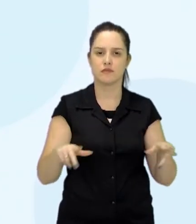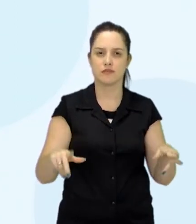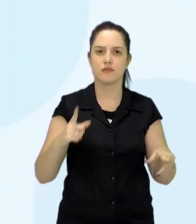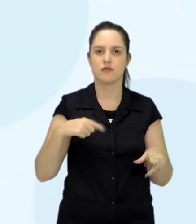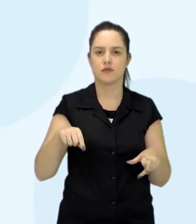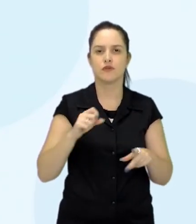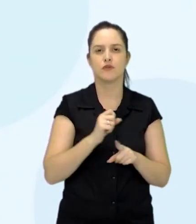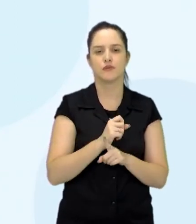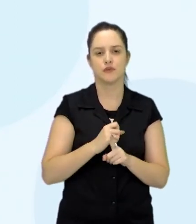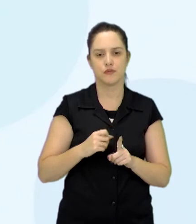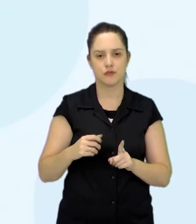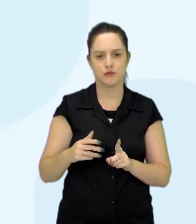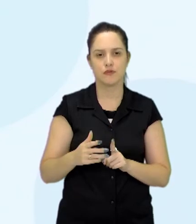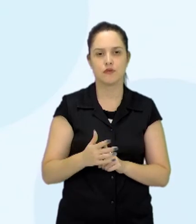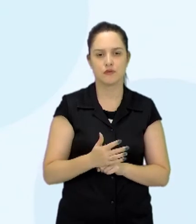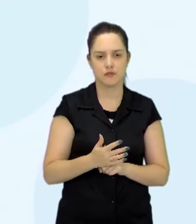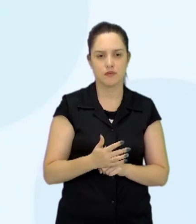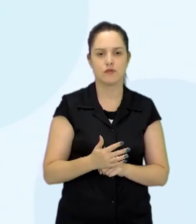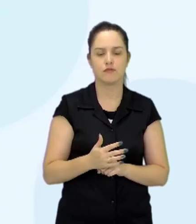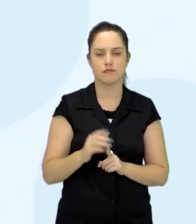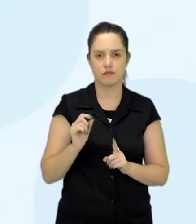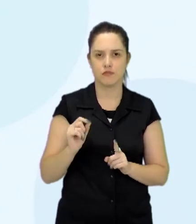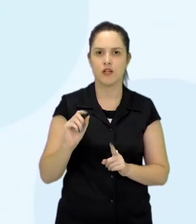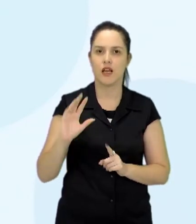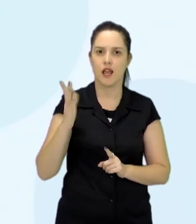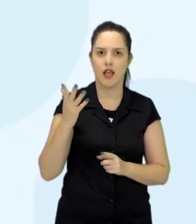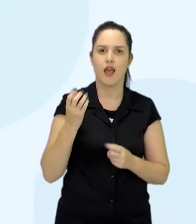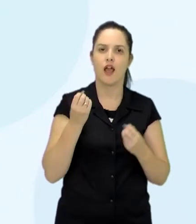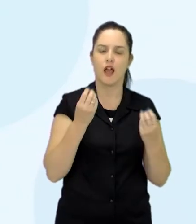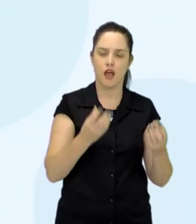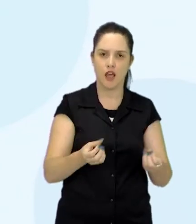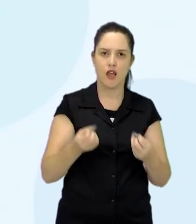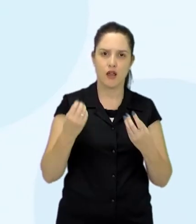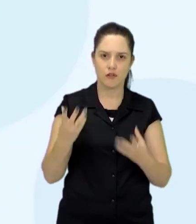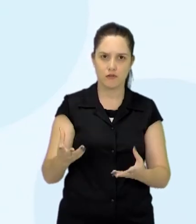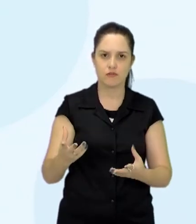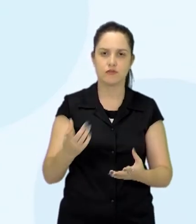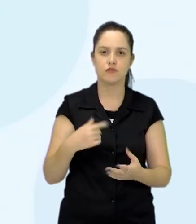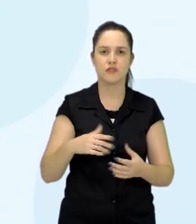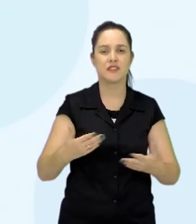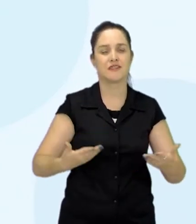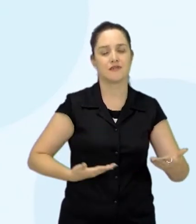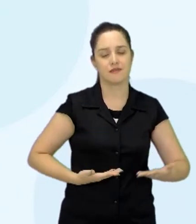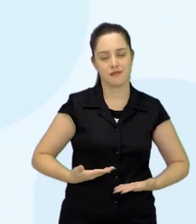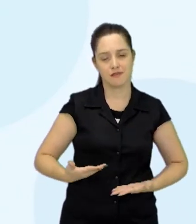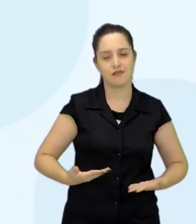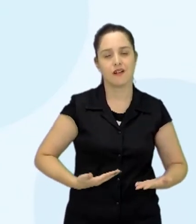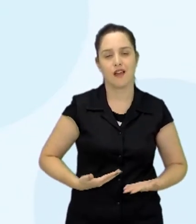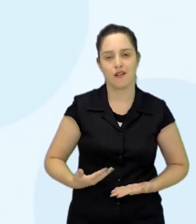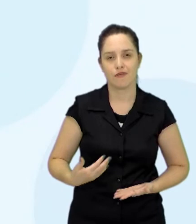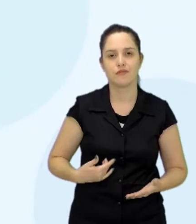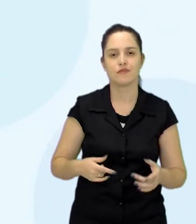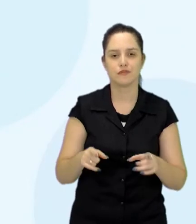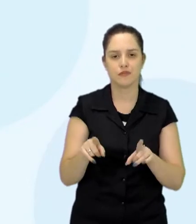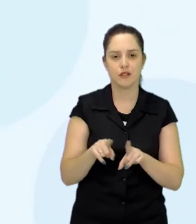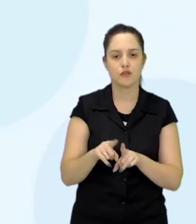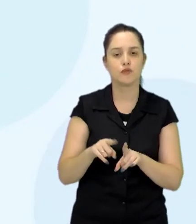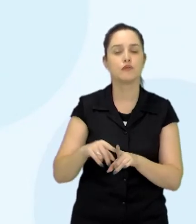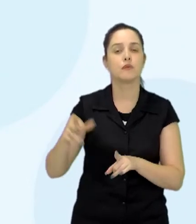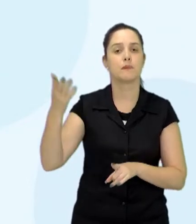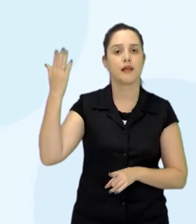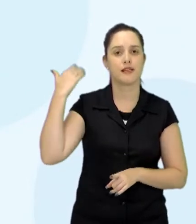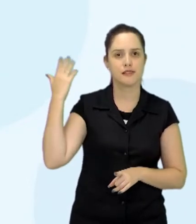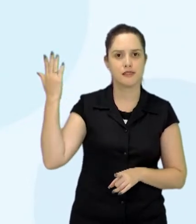dirija-se a esta tipografia que dará informações. E a segunda é escravo à venda. Então, esta é uma notícia do